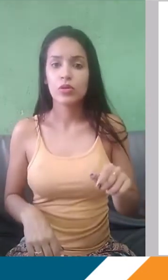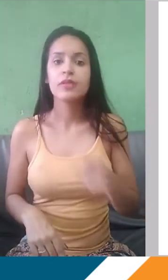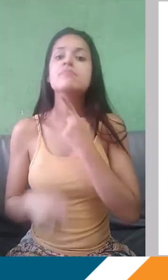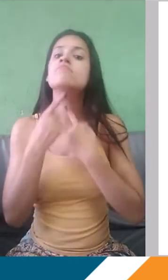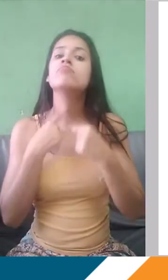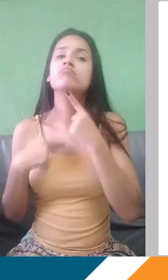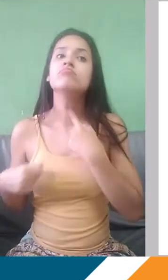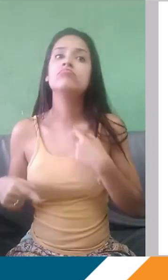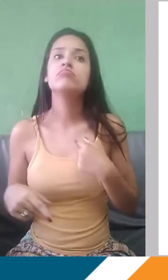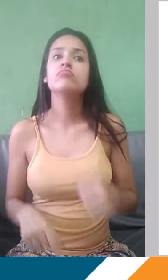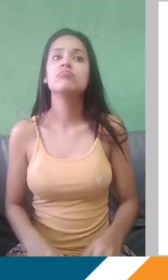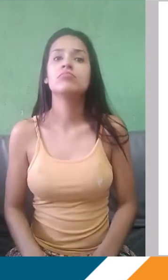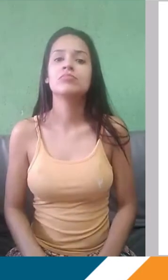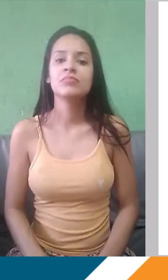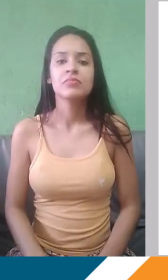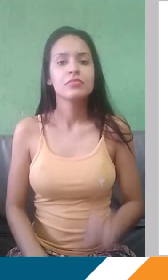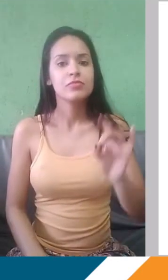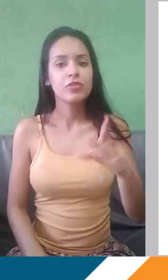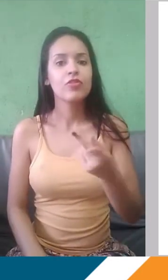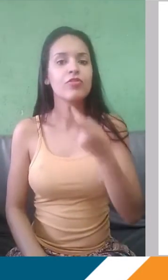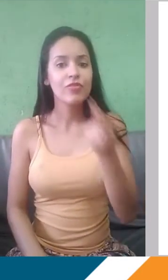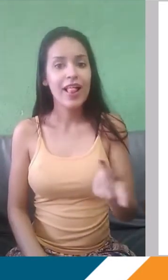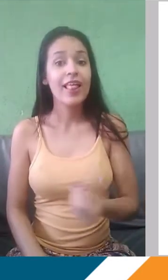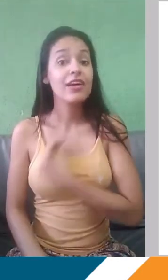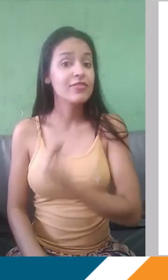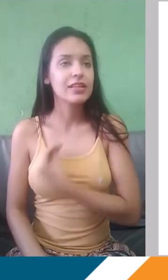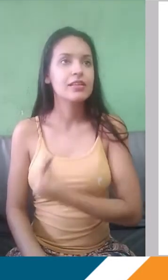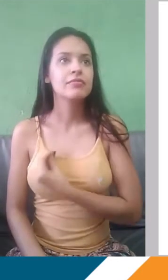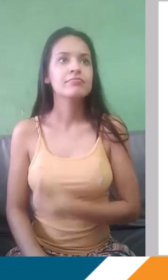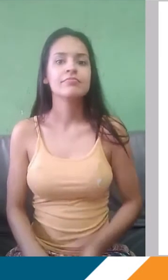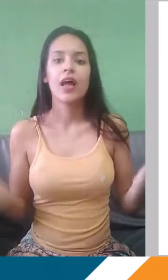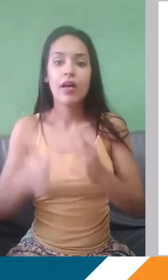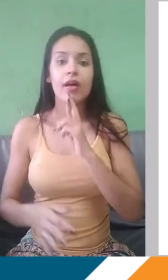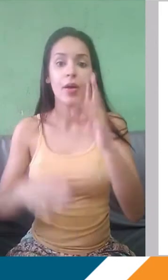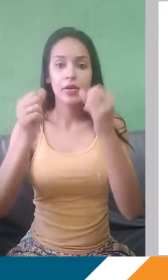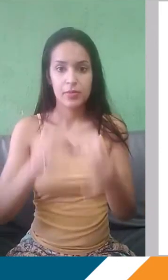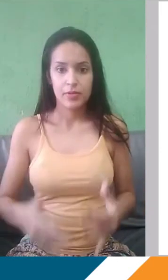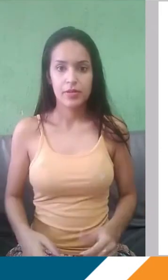da personificação atribuída ao elemento vida, como vimos.